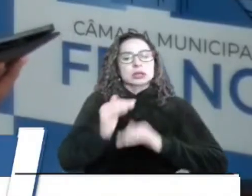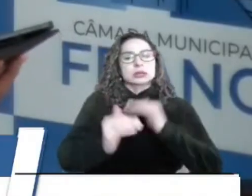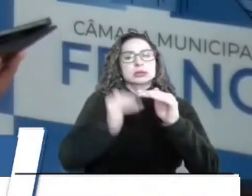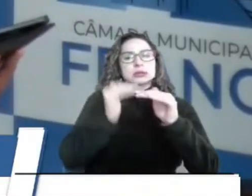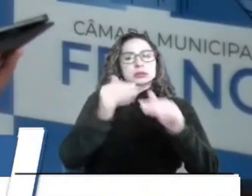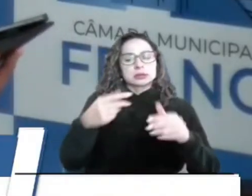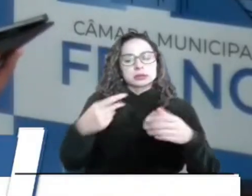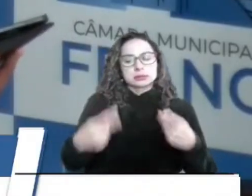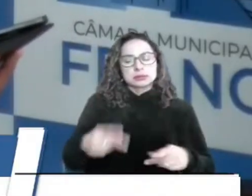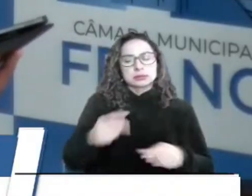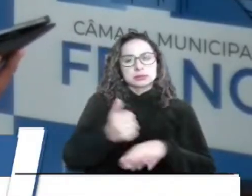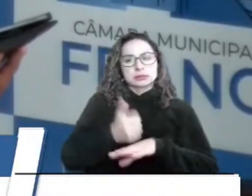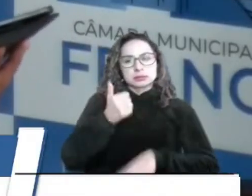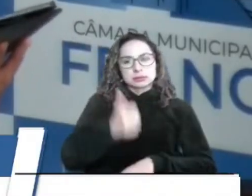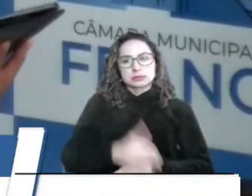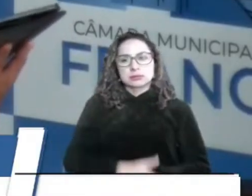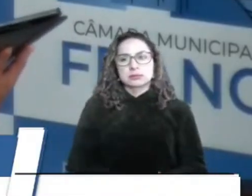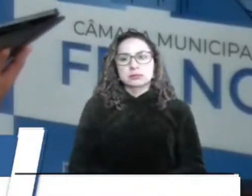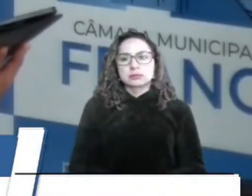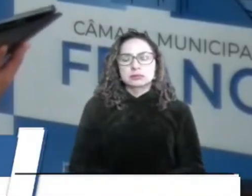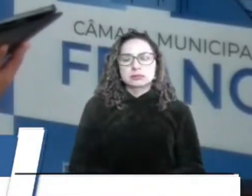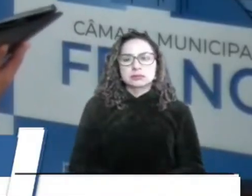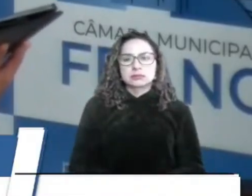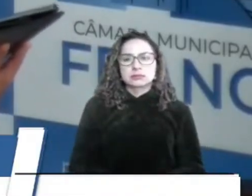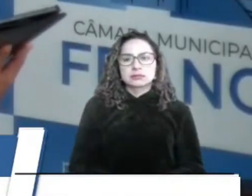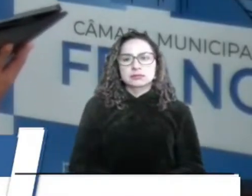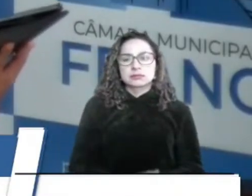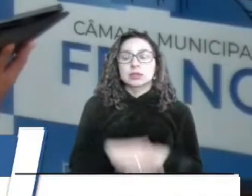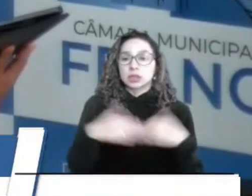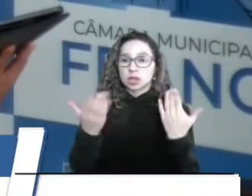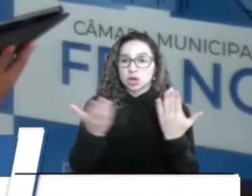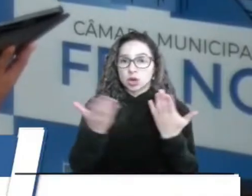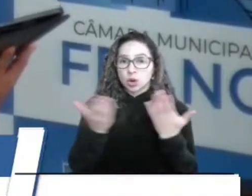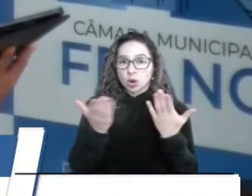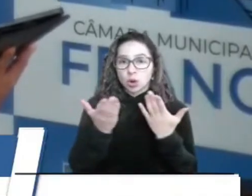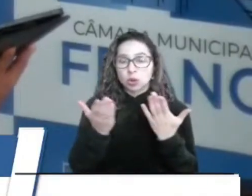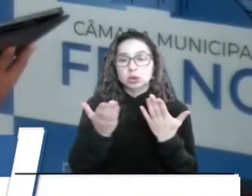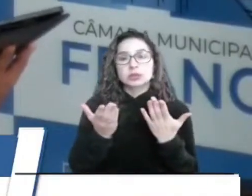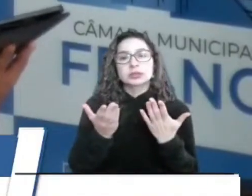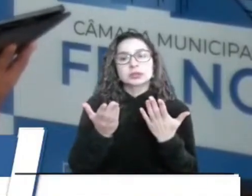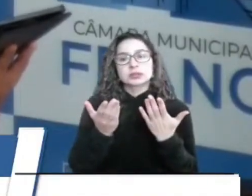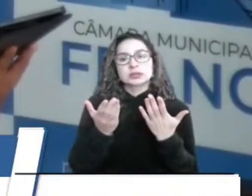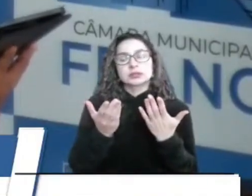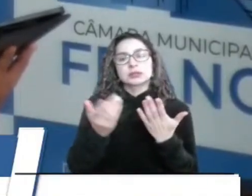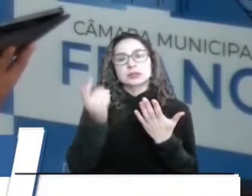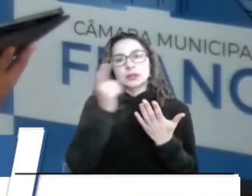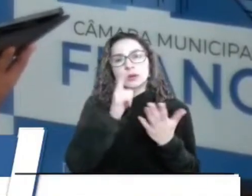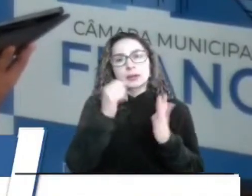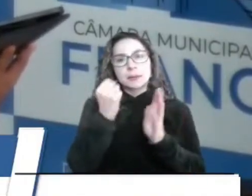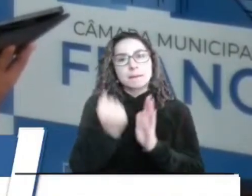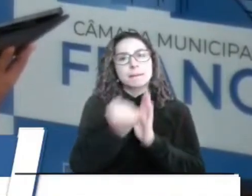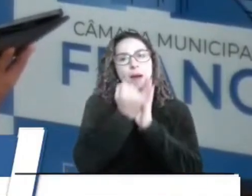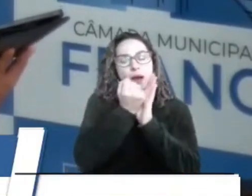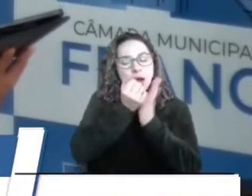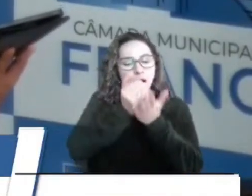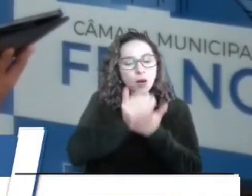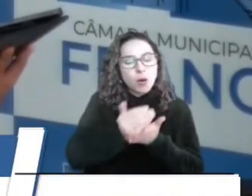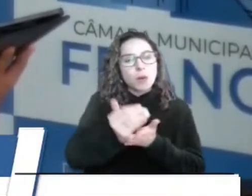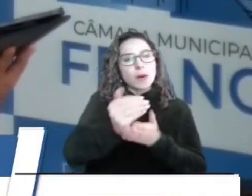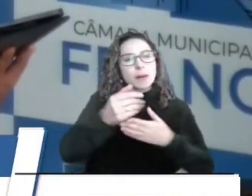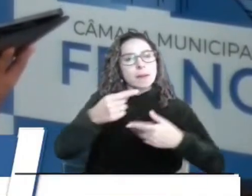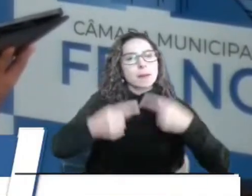cidade. Que esta fala e momento seja o marco inicial para políticas